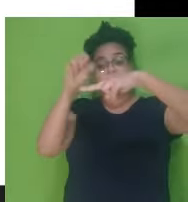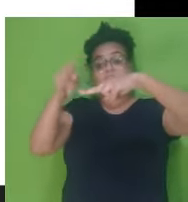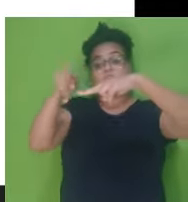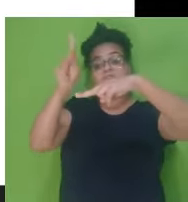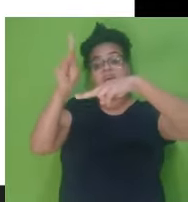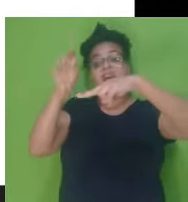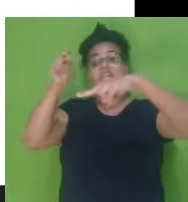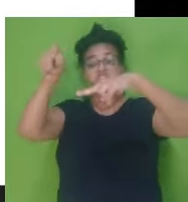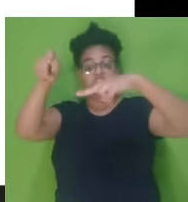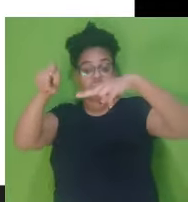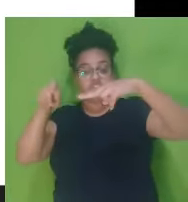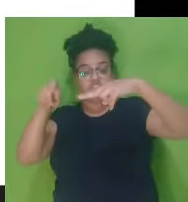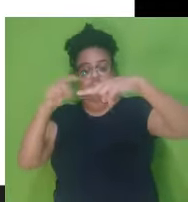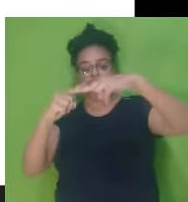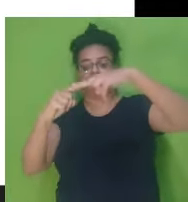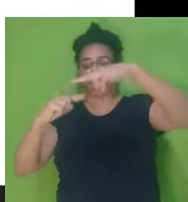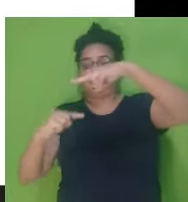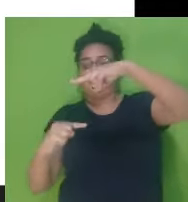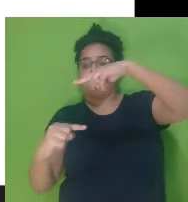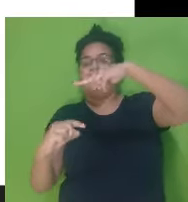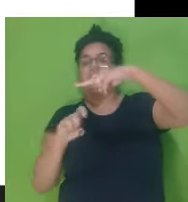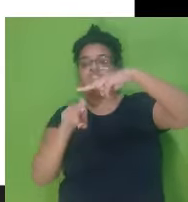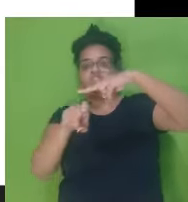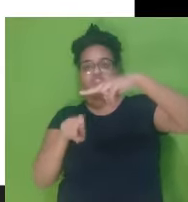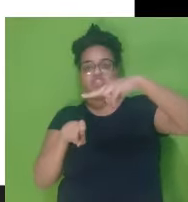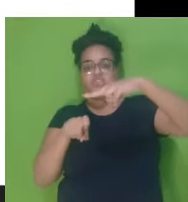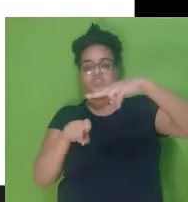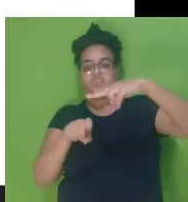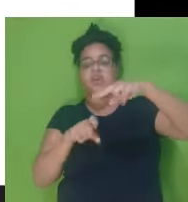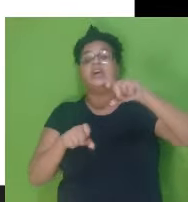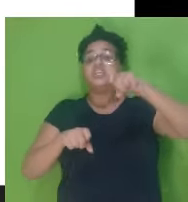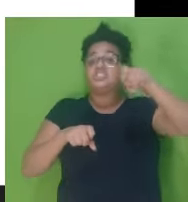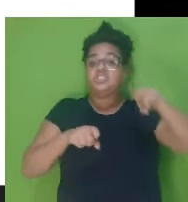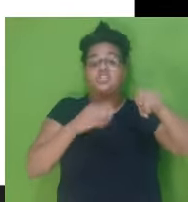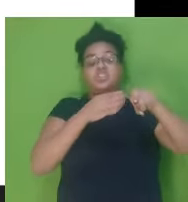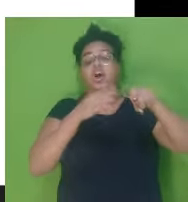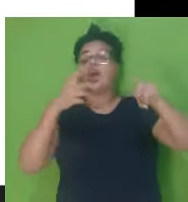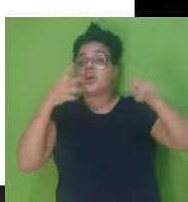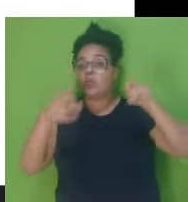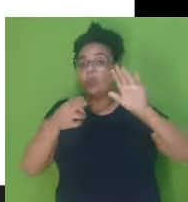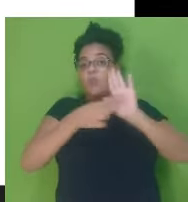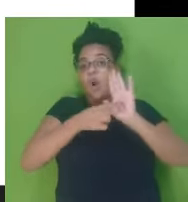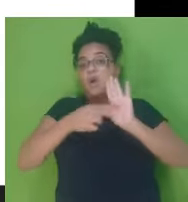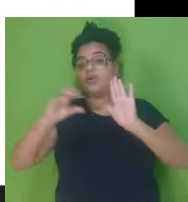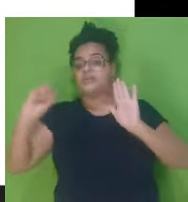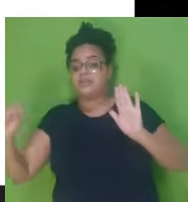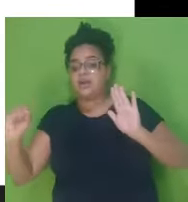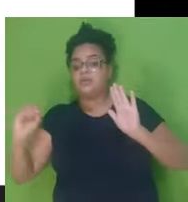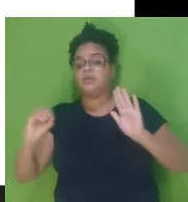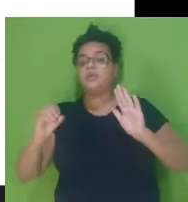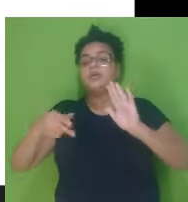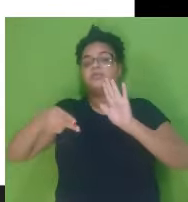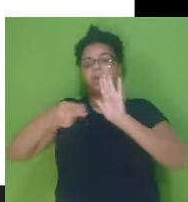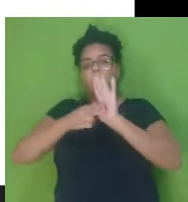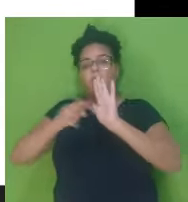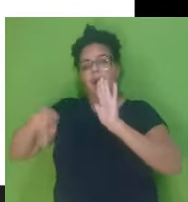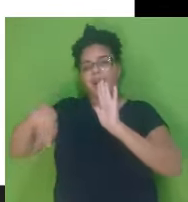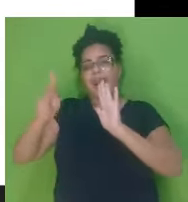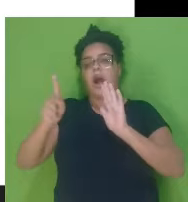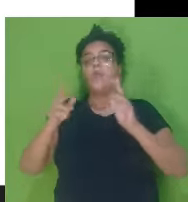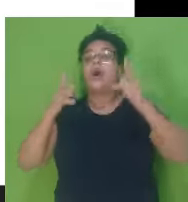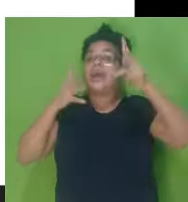com x tendendo a zero, este limite vai ser igual a k. Basta repetir o